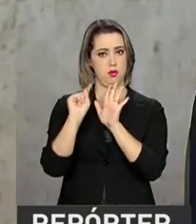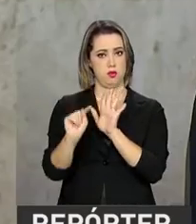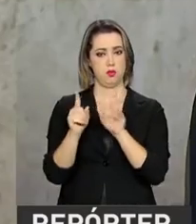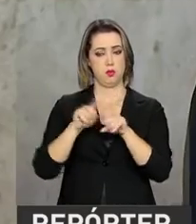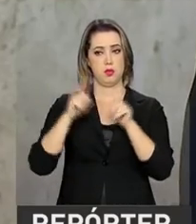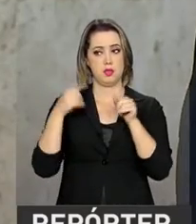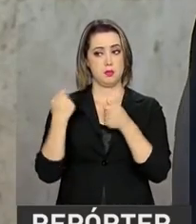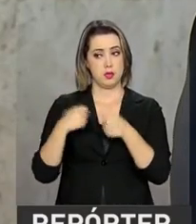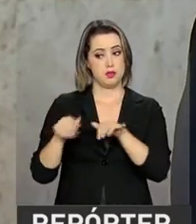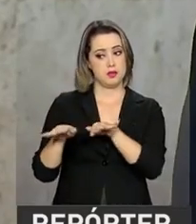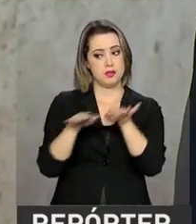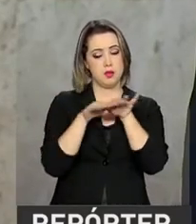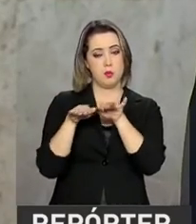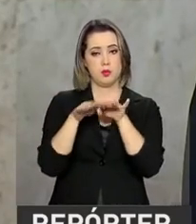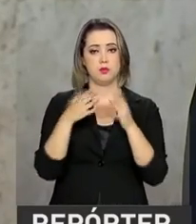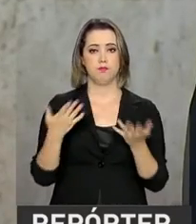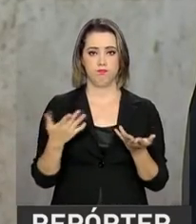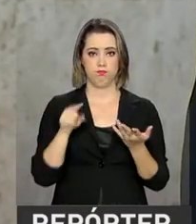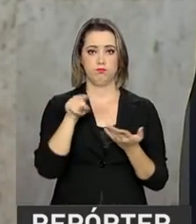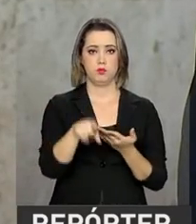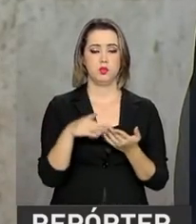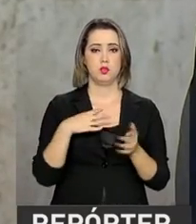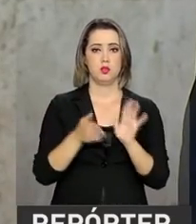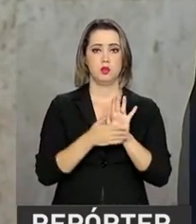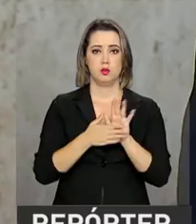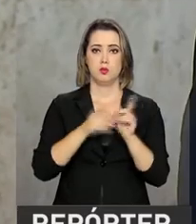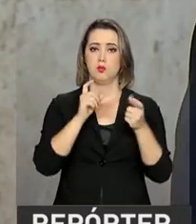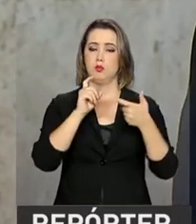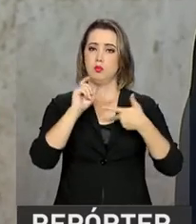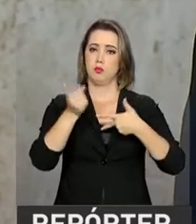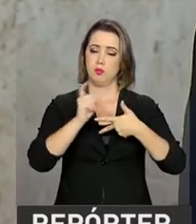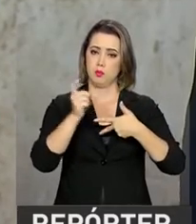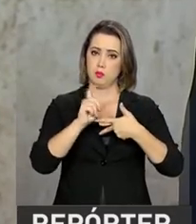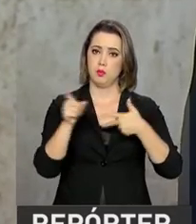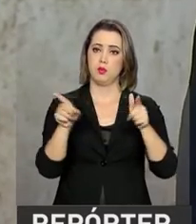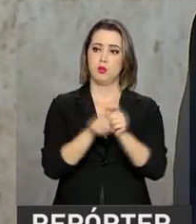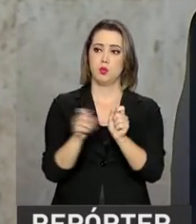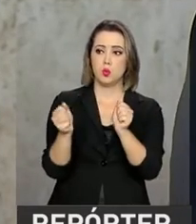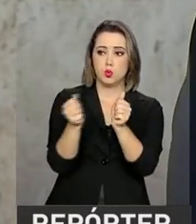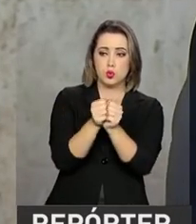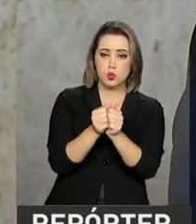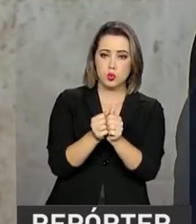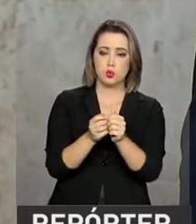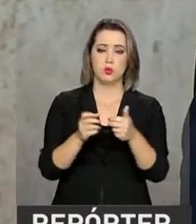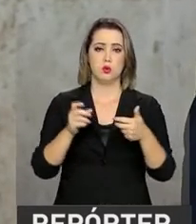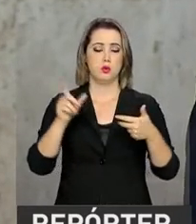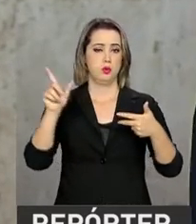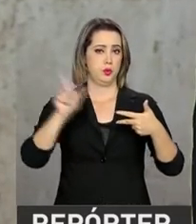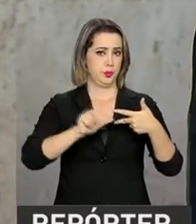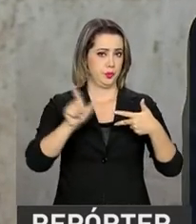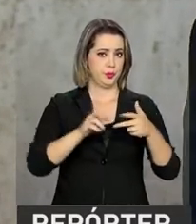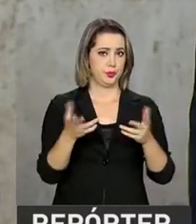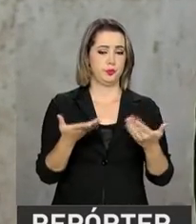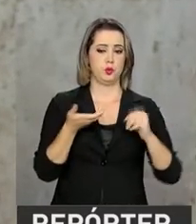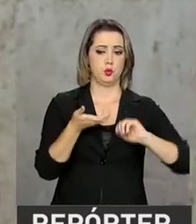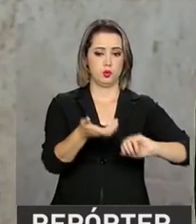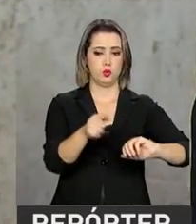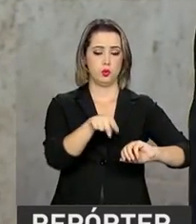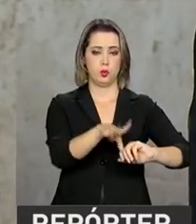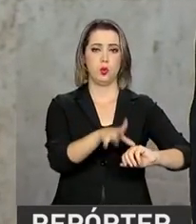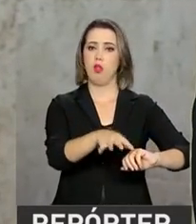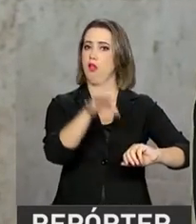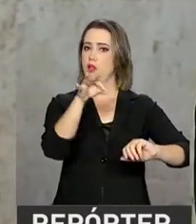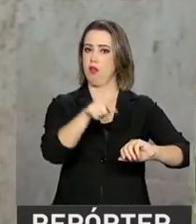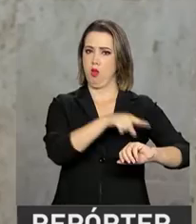proposta do executivo é essa aí tem que ir naturalmente de um diálogo juntamente com o congresso atualmente o congresso é totalmente soberano para fazer